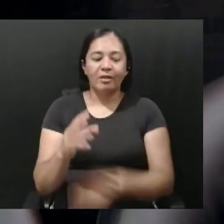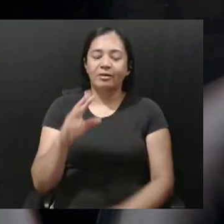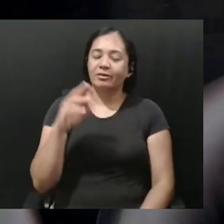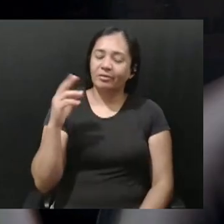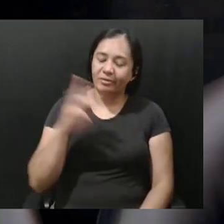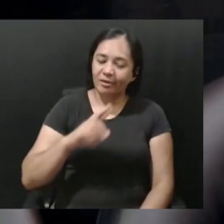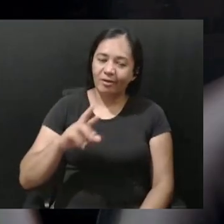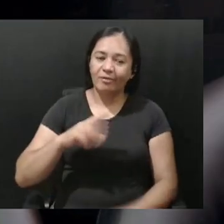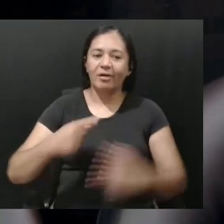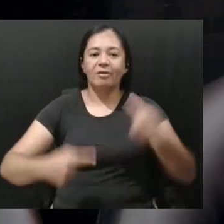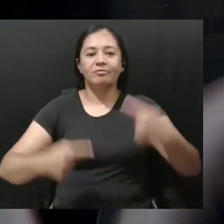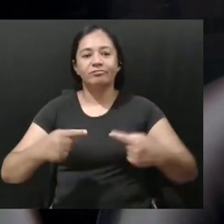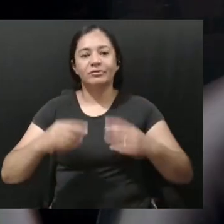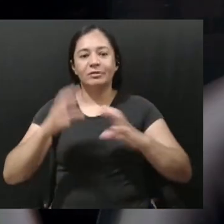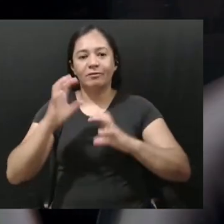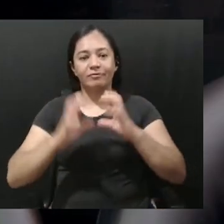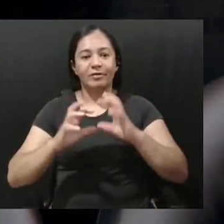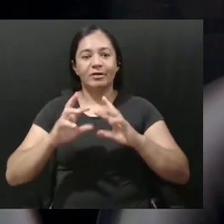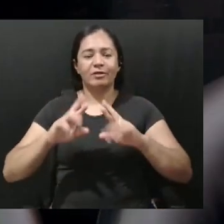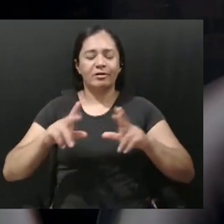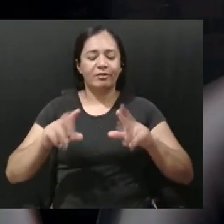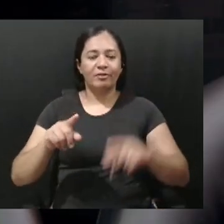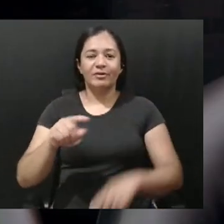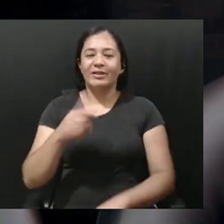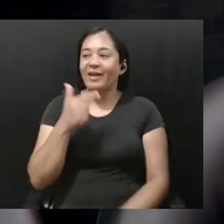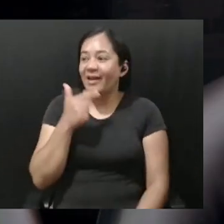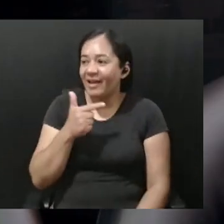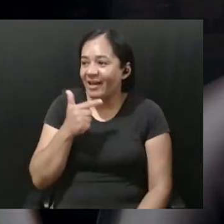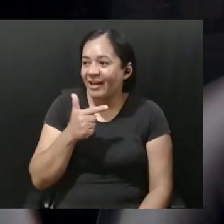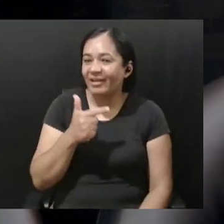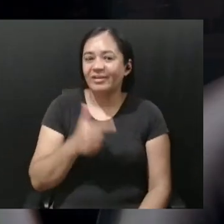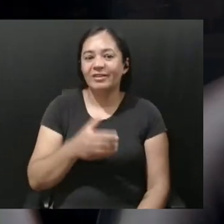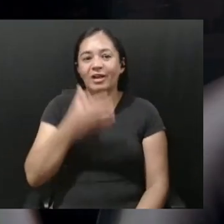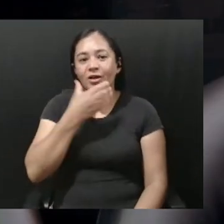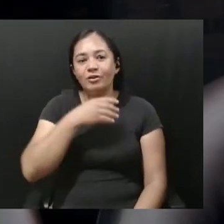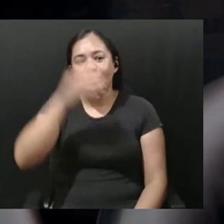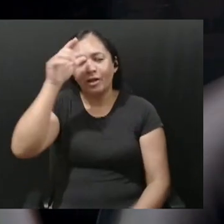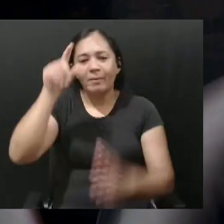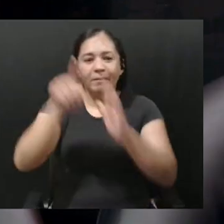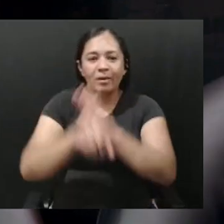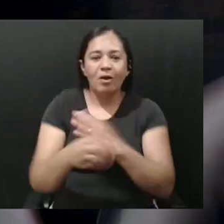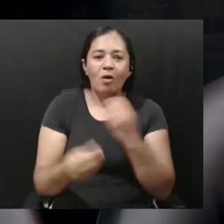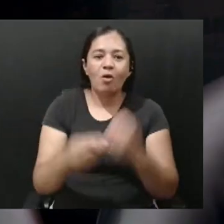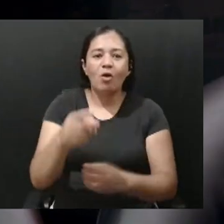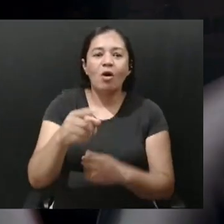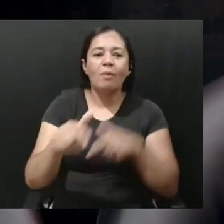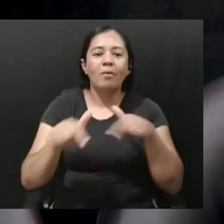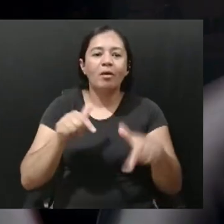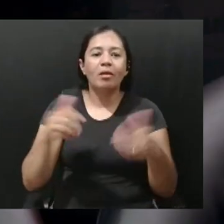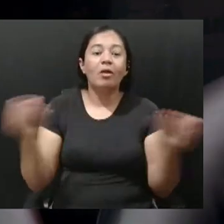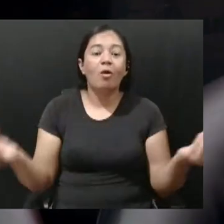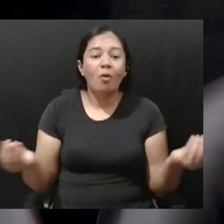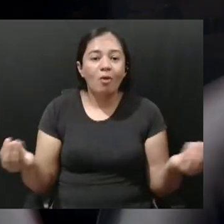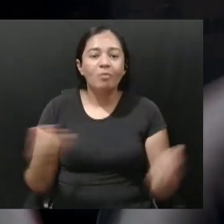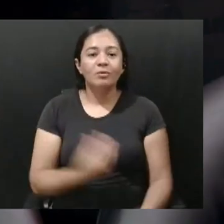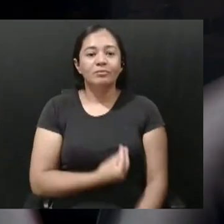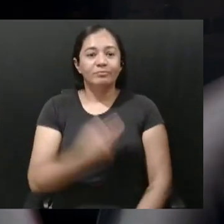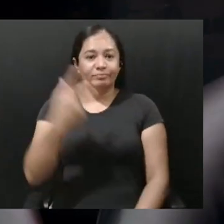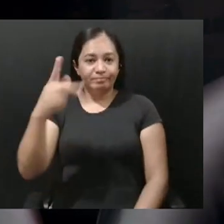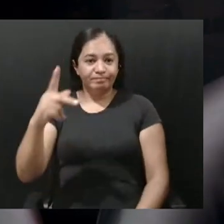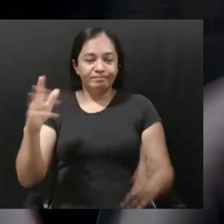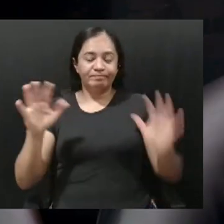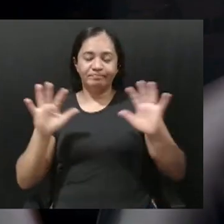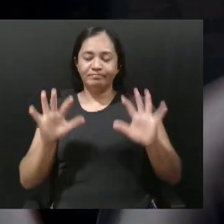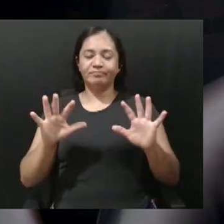tão graves assim, né? Você vai dar risada do tio que pergunta pra você como é que tá o emprego, como é que tá a vida, né? Mas você não